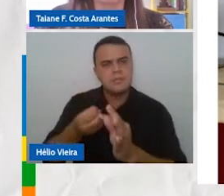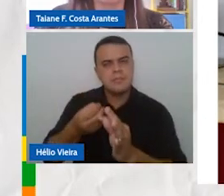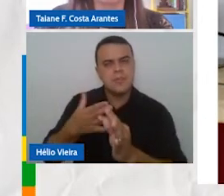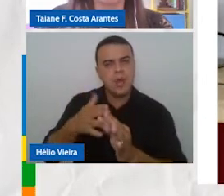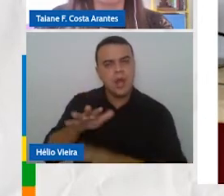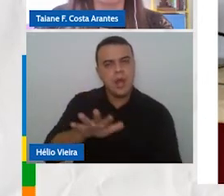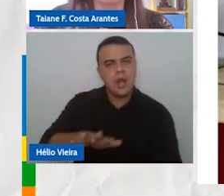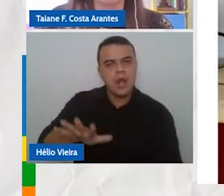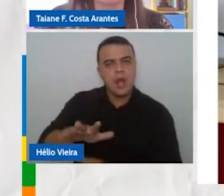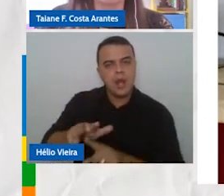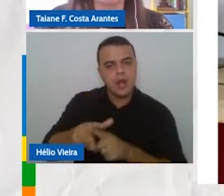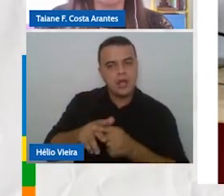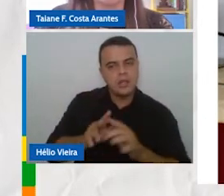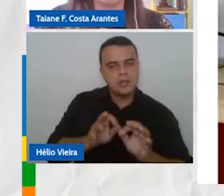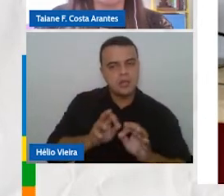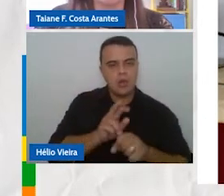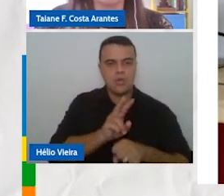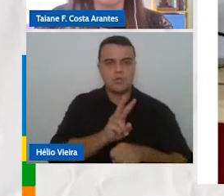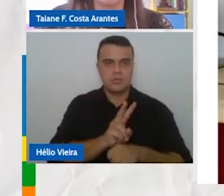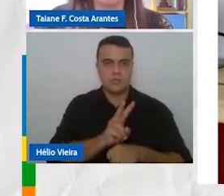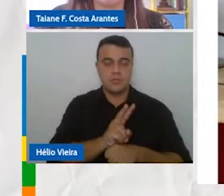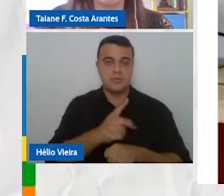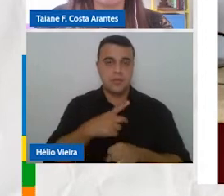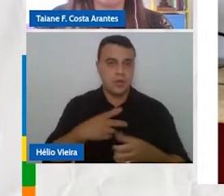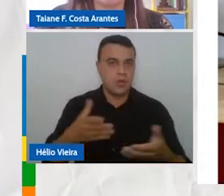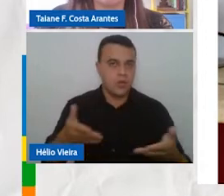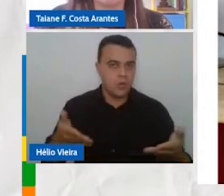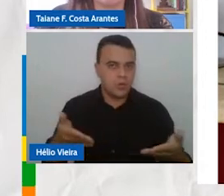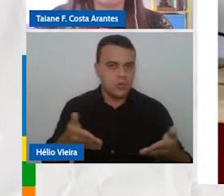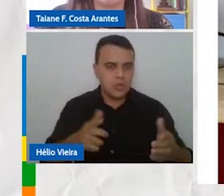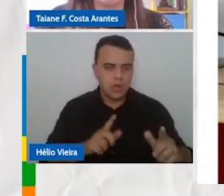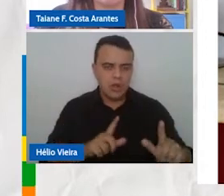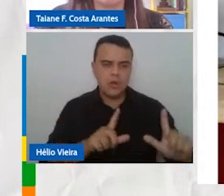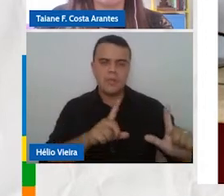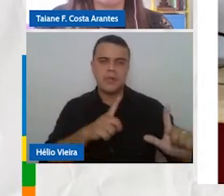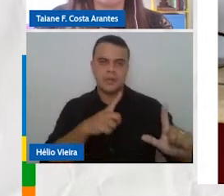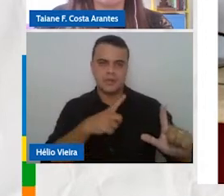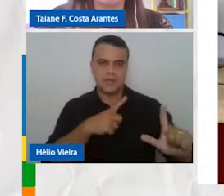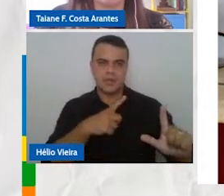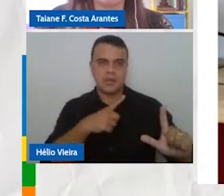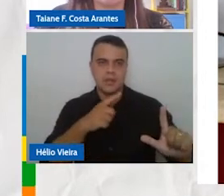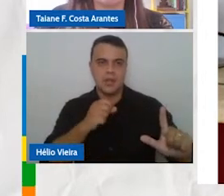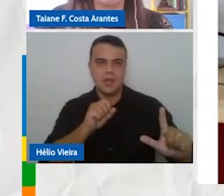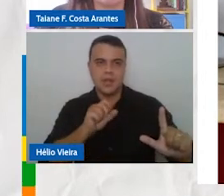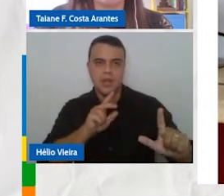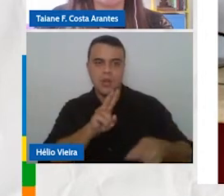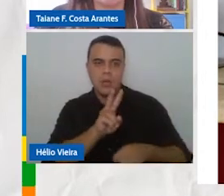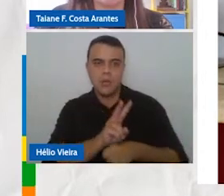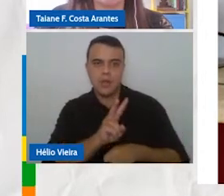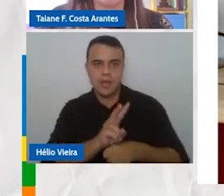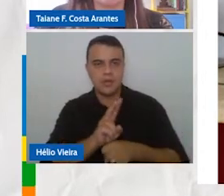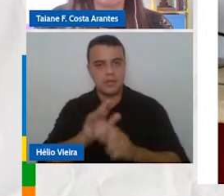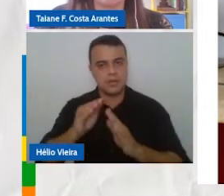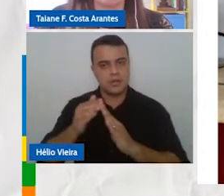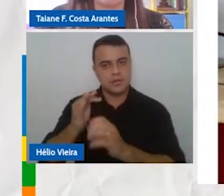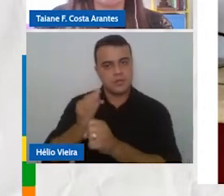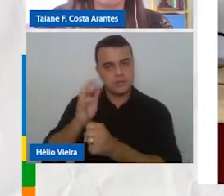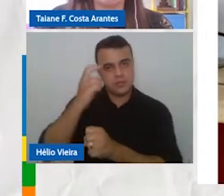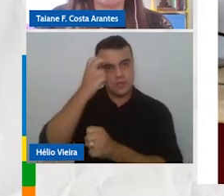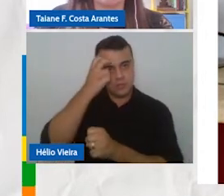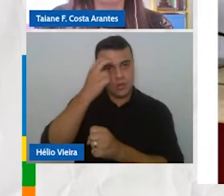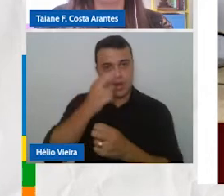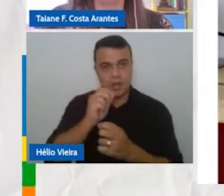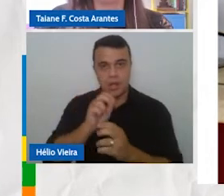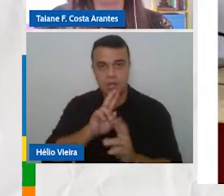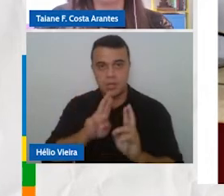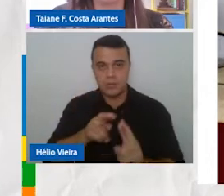área de restauração e conservação, e hoje a obra encontra-se sob salvaguarda da Casa Fiat de Cultura, que responde